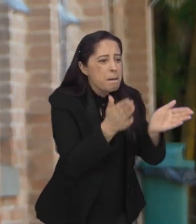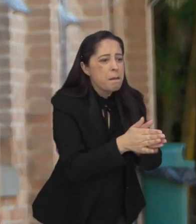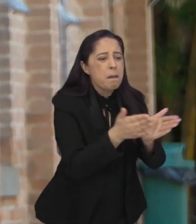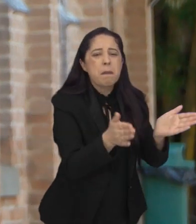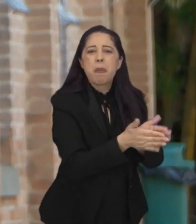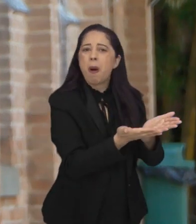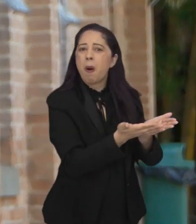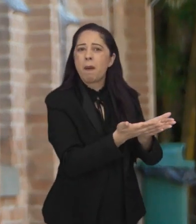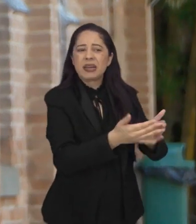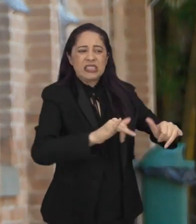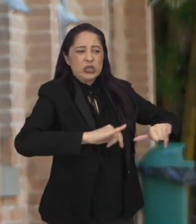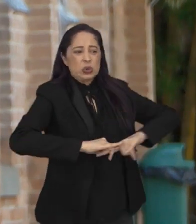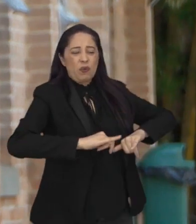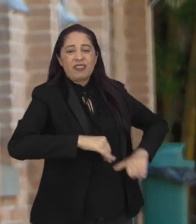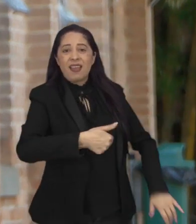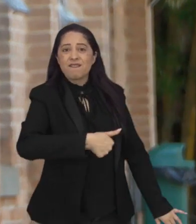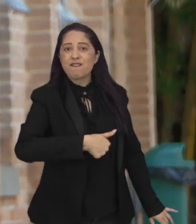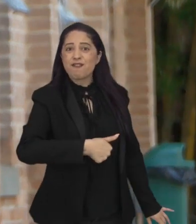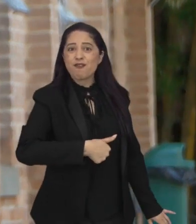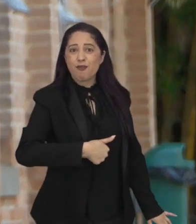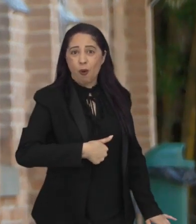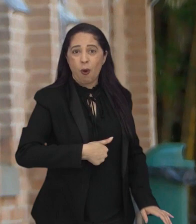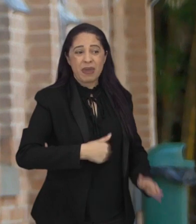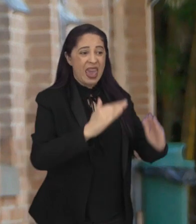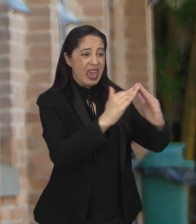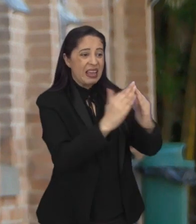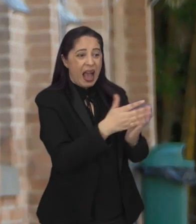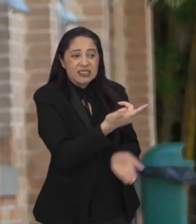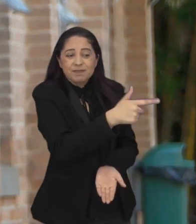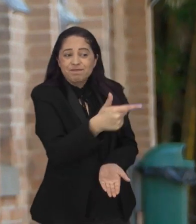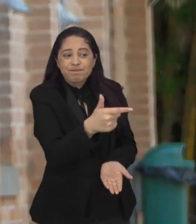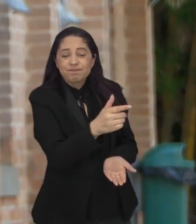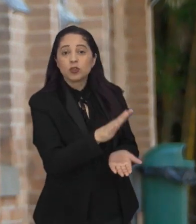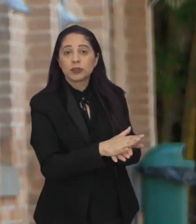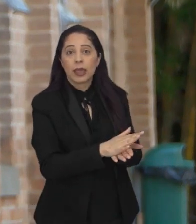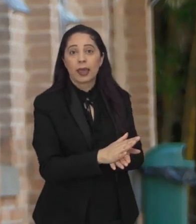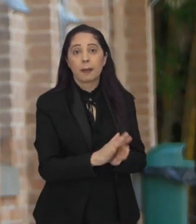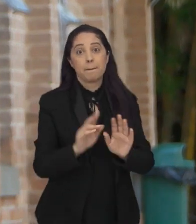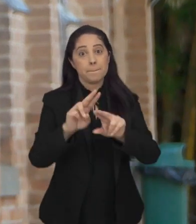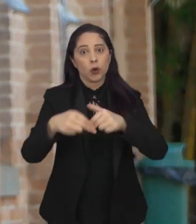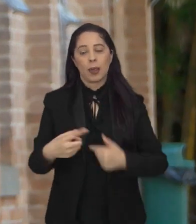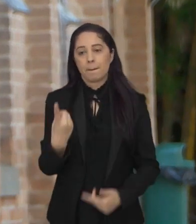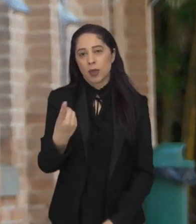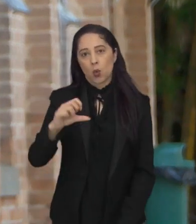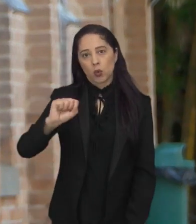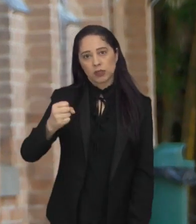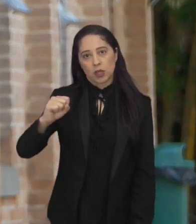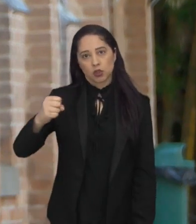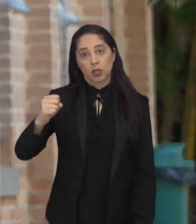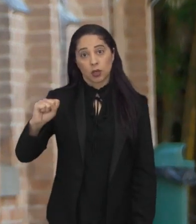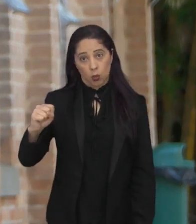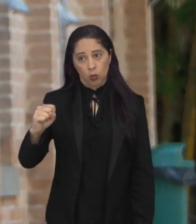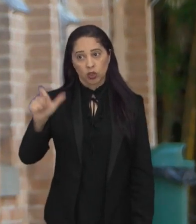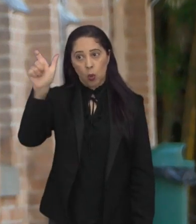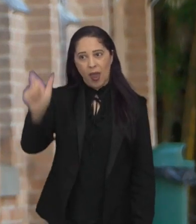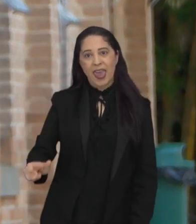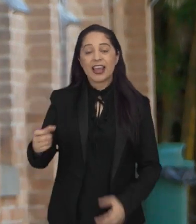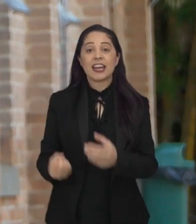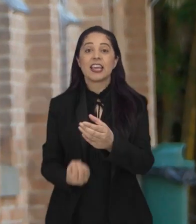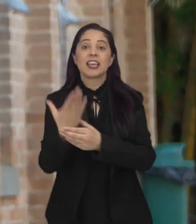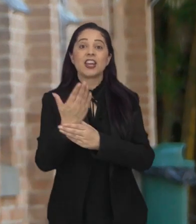e condições dignas de trabalho, os antigos escravizados sofriam com a fome e a falta de moradia. Por isso,